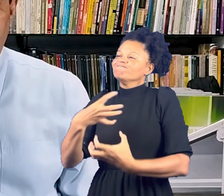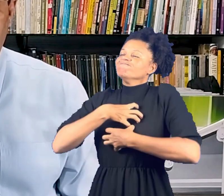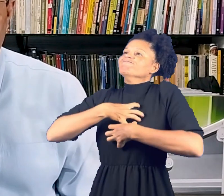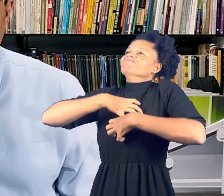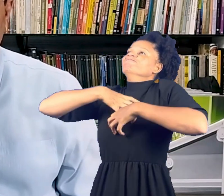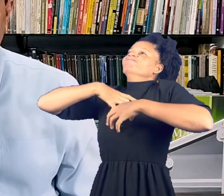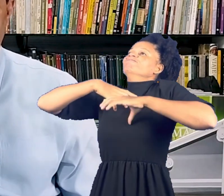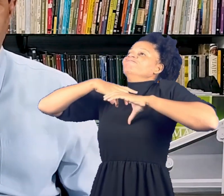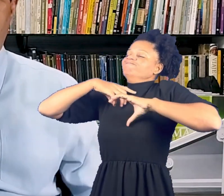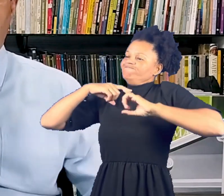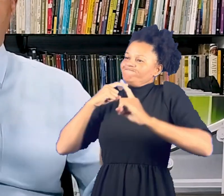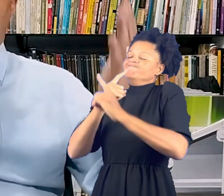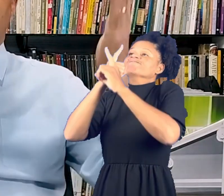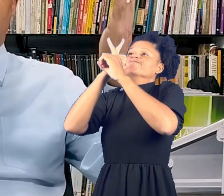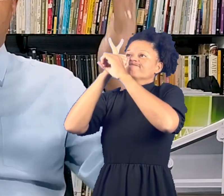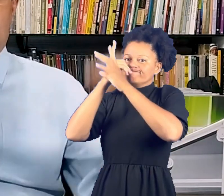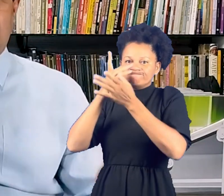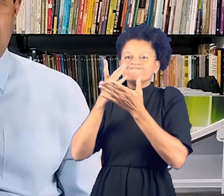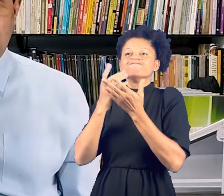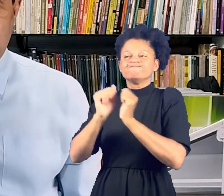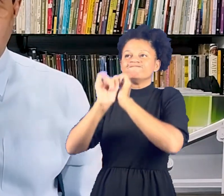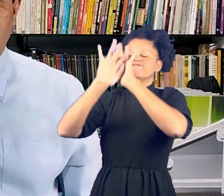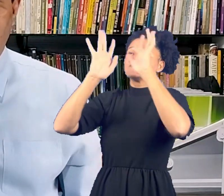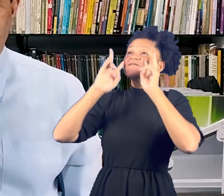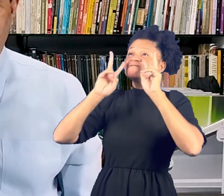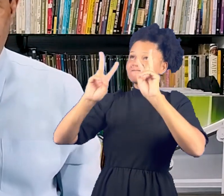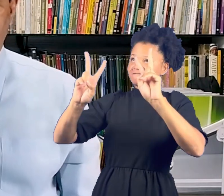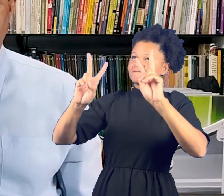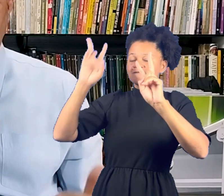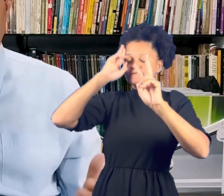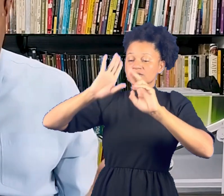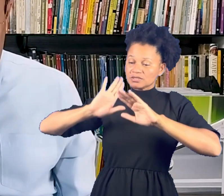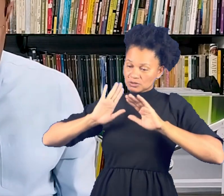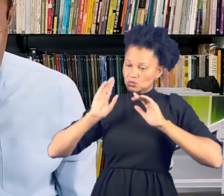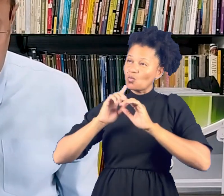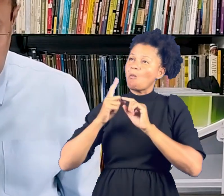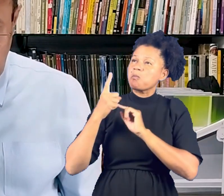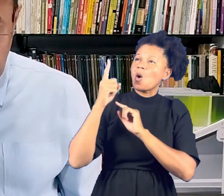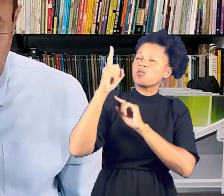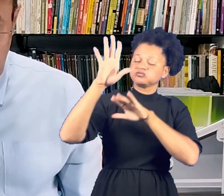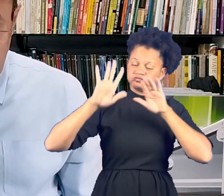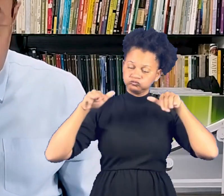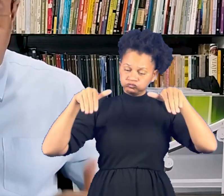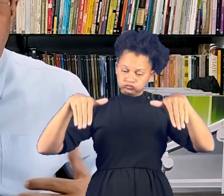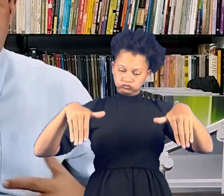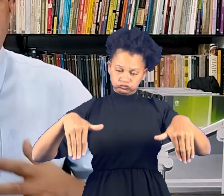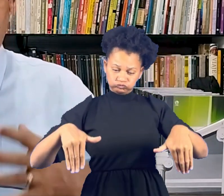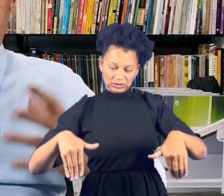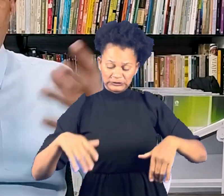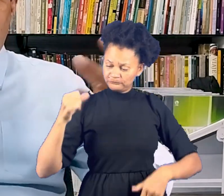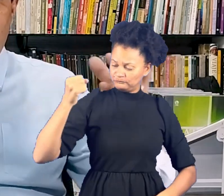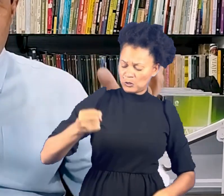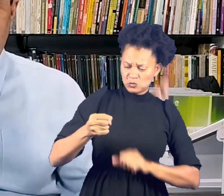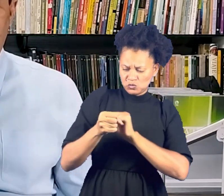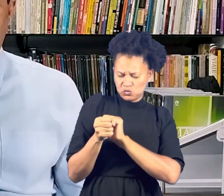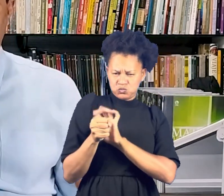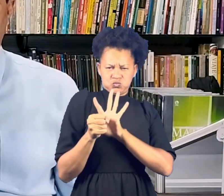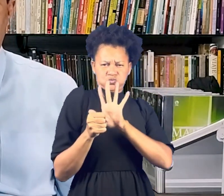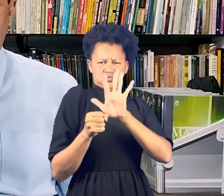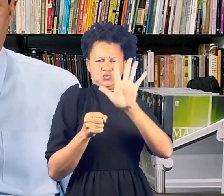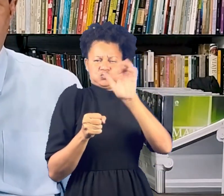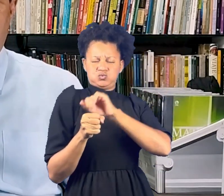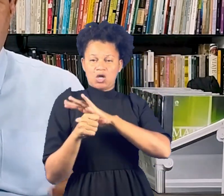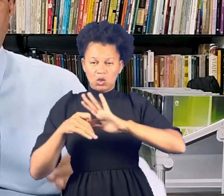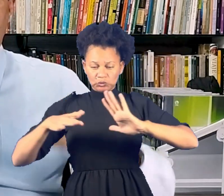encontro com esta glória. Ele vê ao Senhor assentado sobre um alto e sublime trono, o seu séquito enchia o